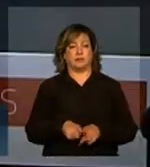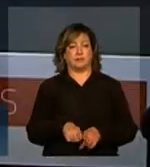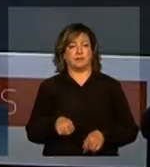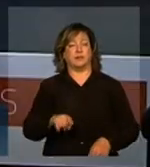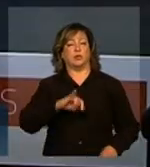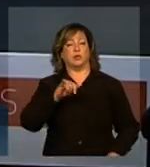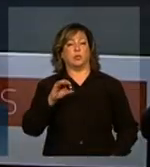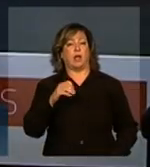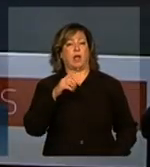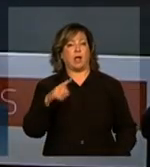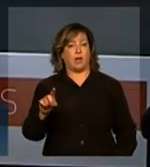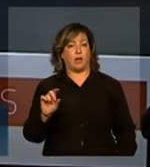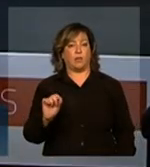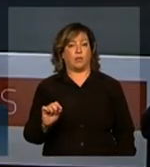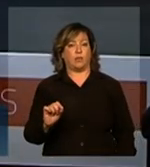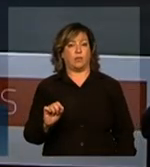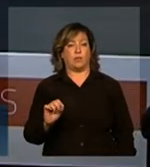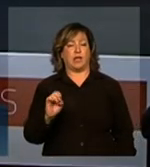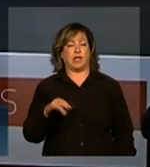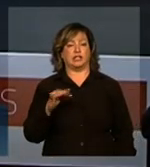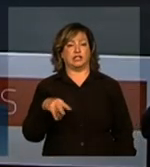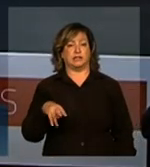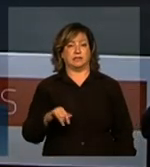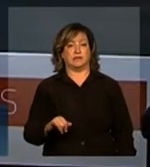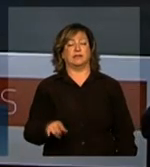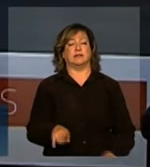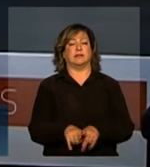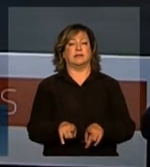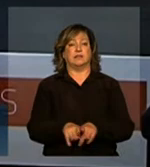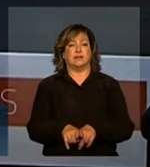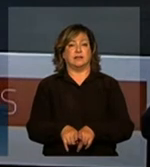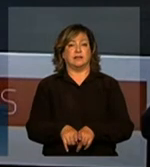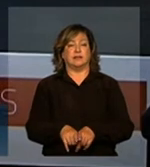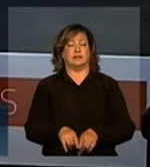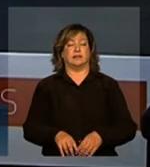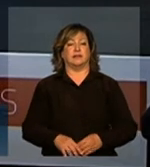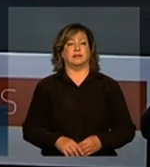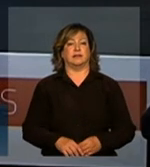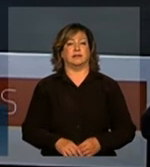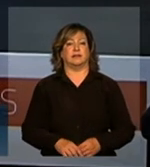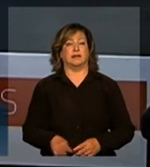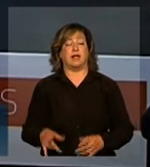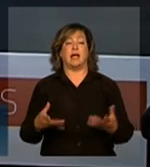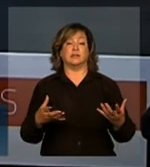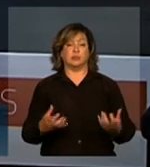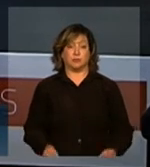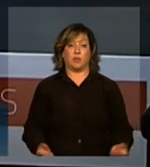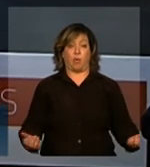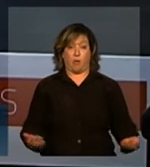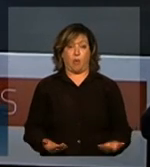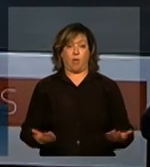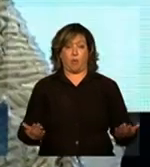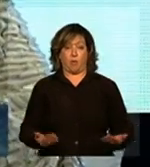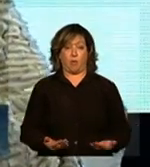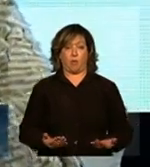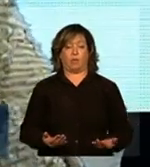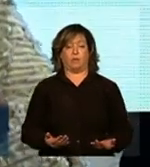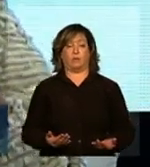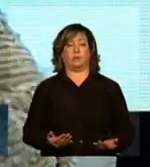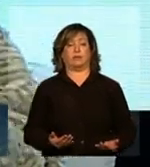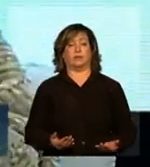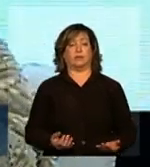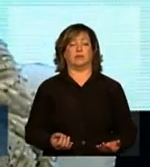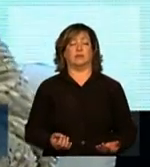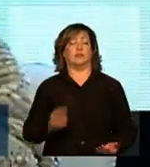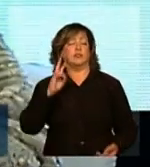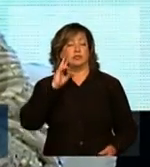o João Marcelo Intini, João Intini, na verdade, que assumiu agora a